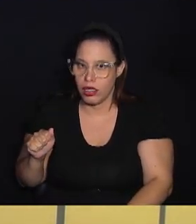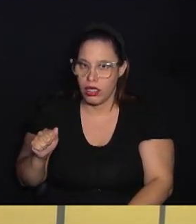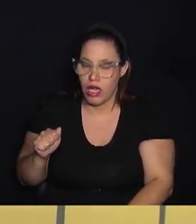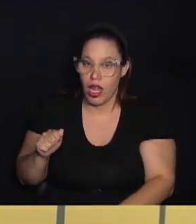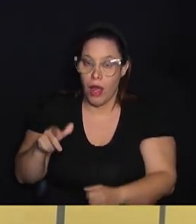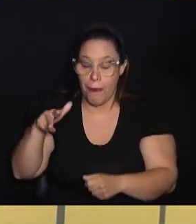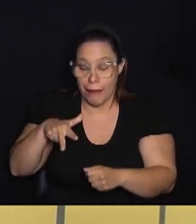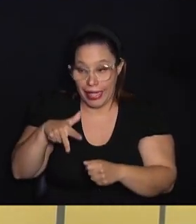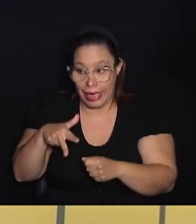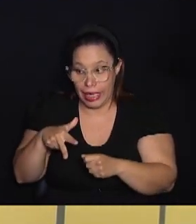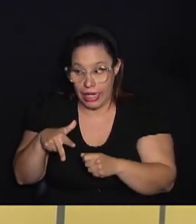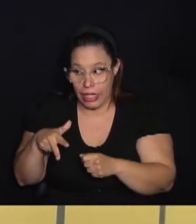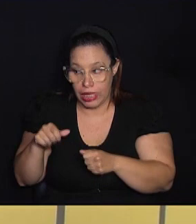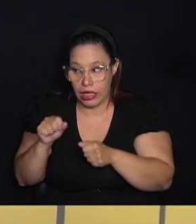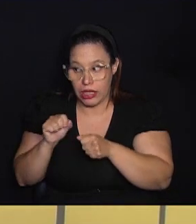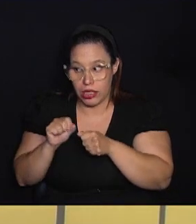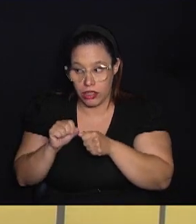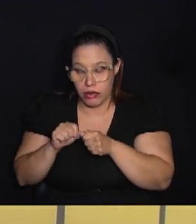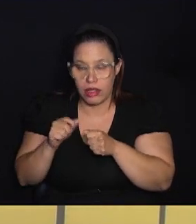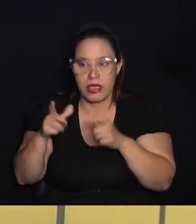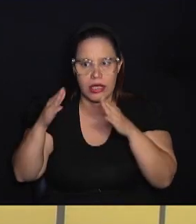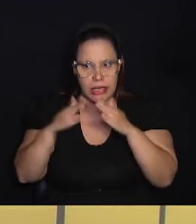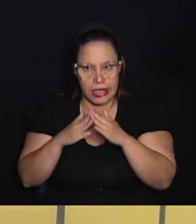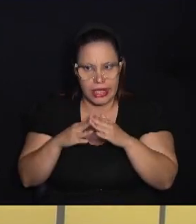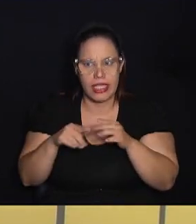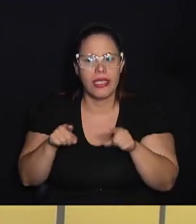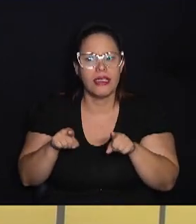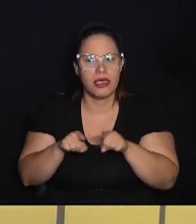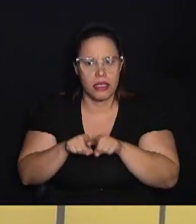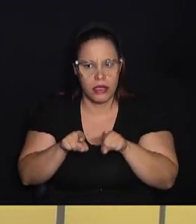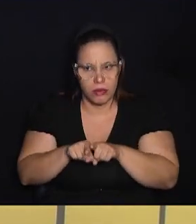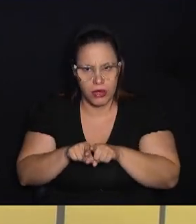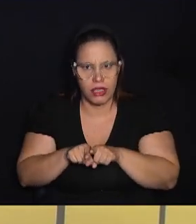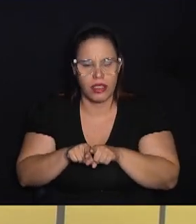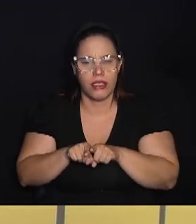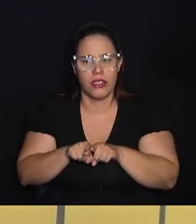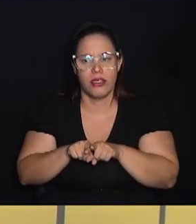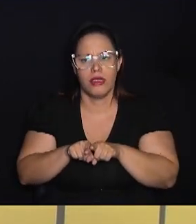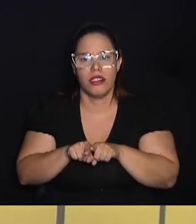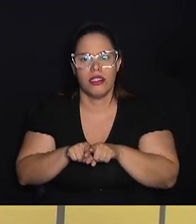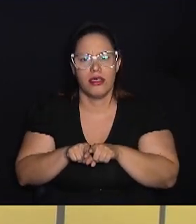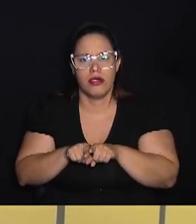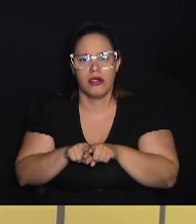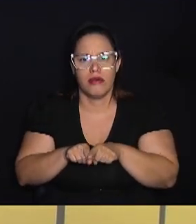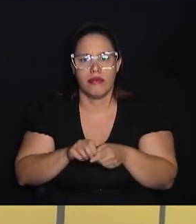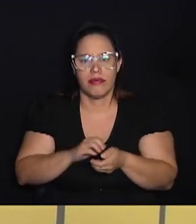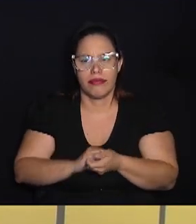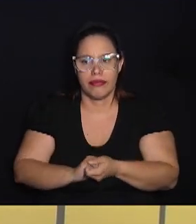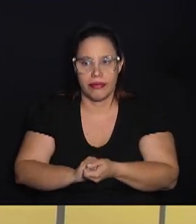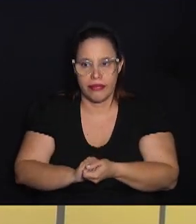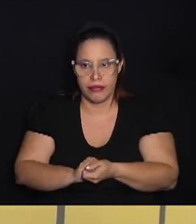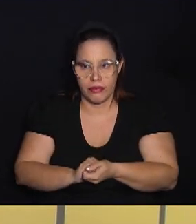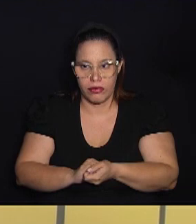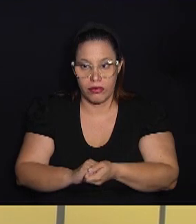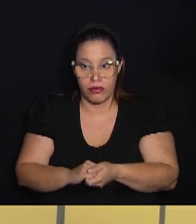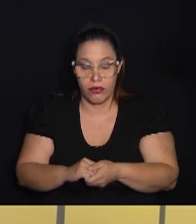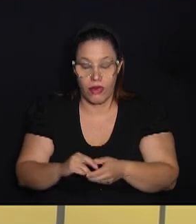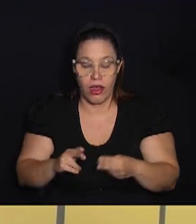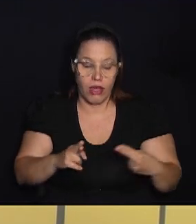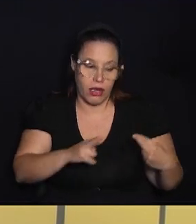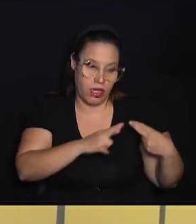adianta passar lá e não fazer o exercício em casa enfim e isso vai sendo essa autoresponsabilidade